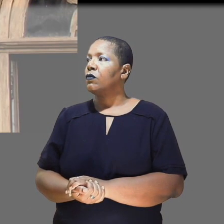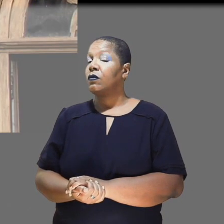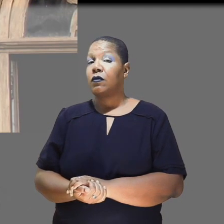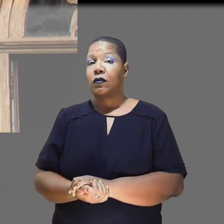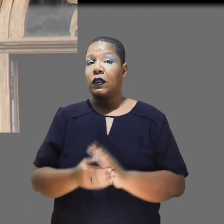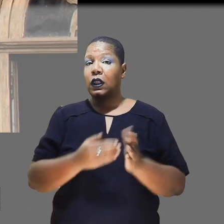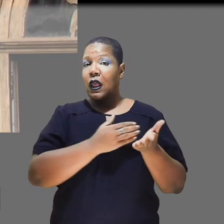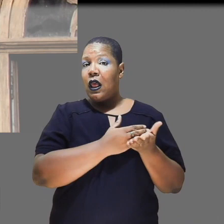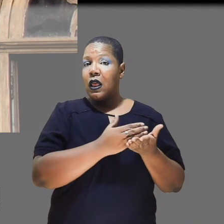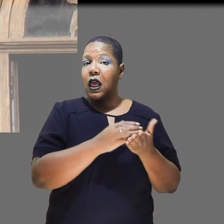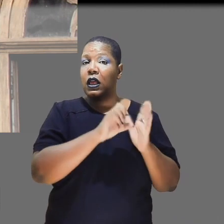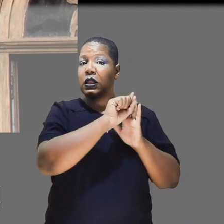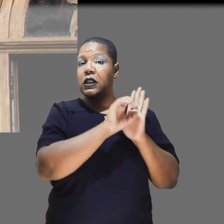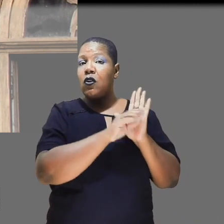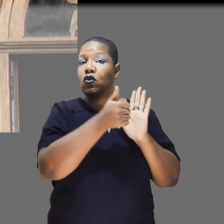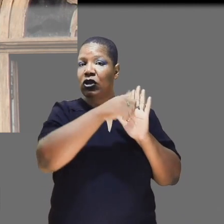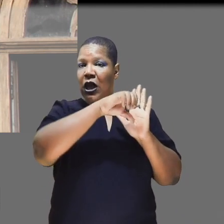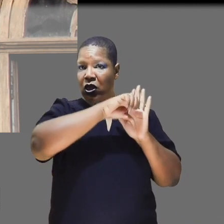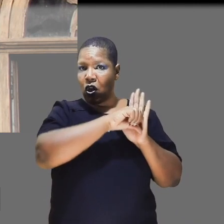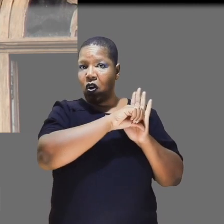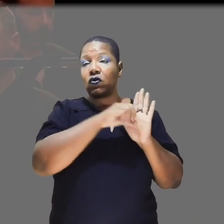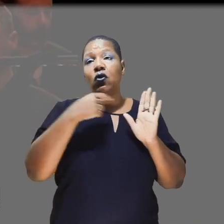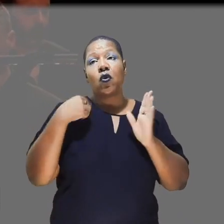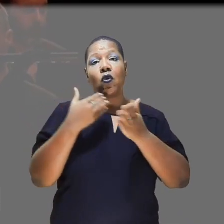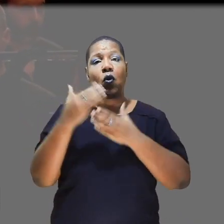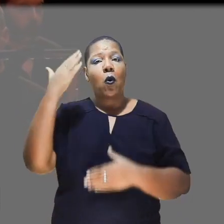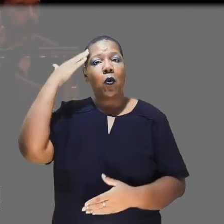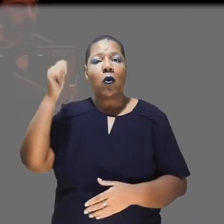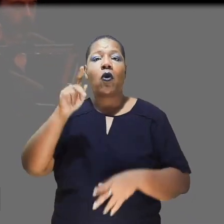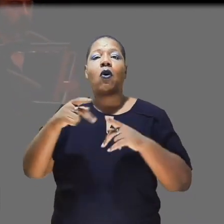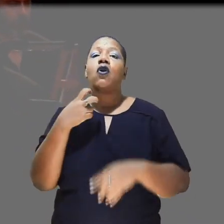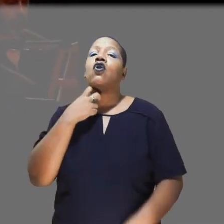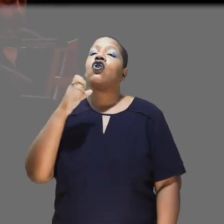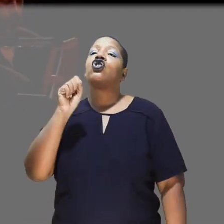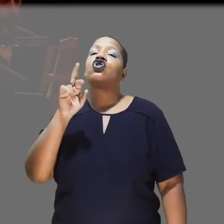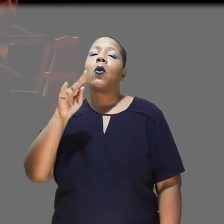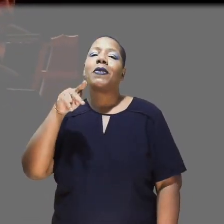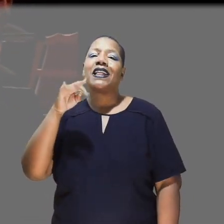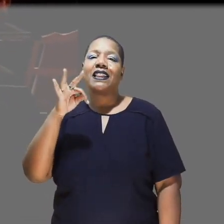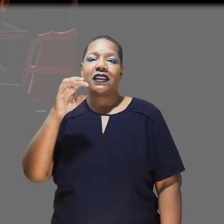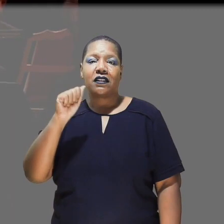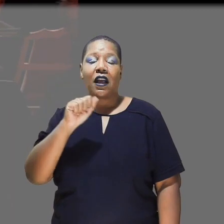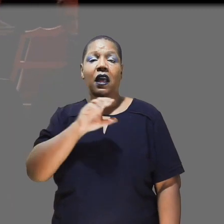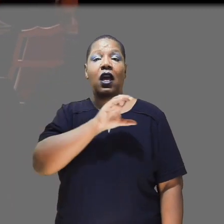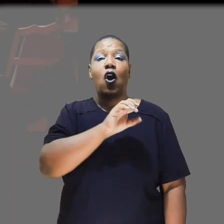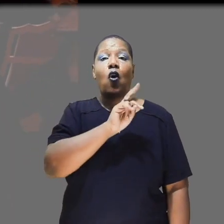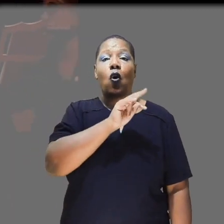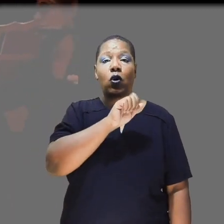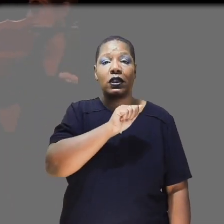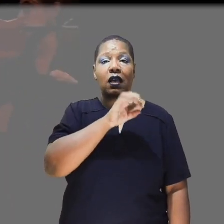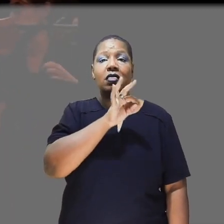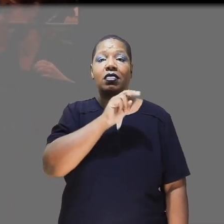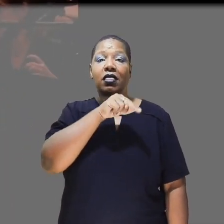A partir do século XIX, ganharam popularidade os cantores sopranistas e contratenores, cantores